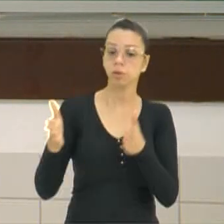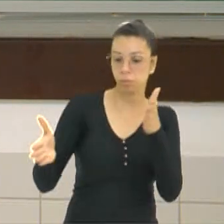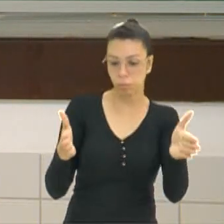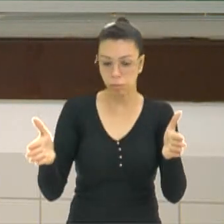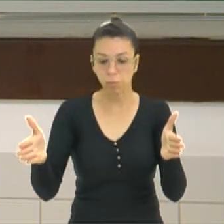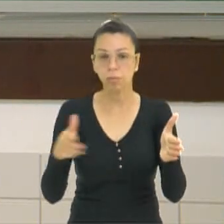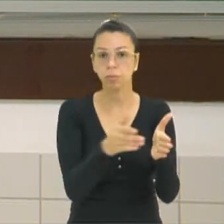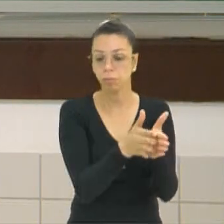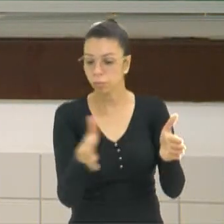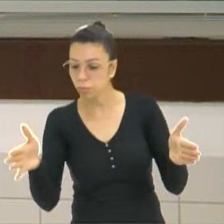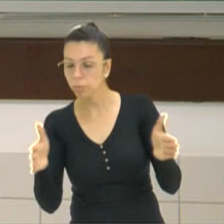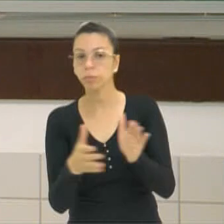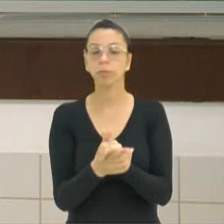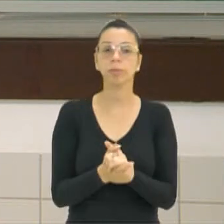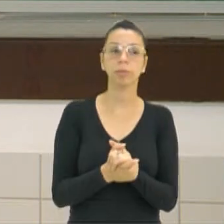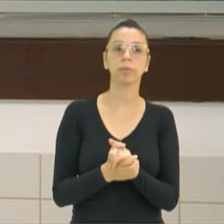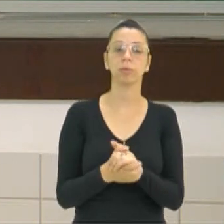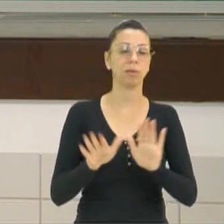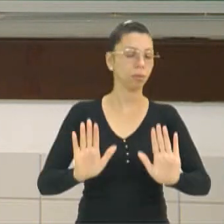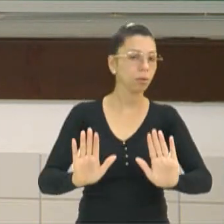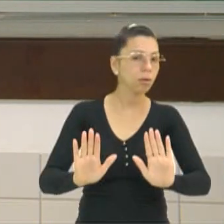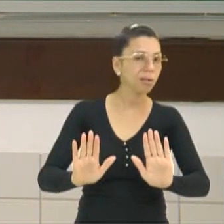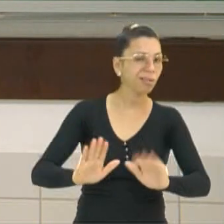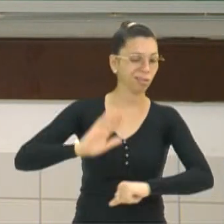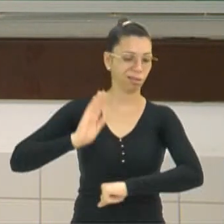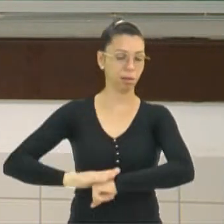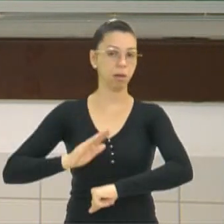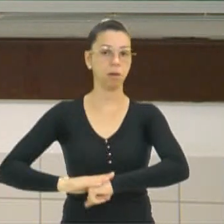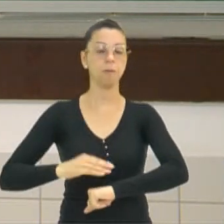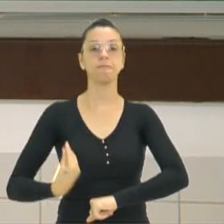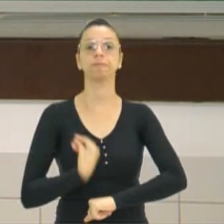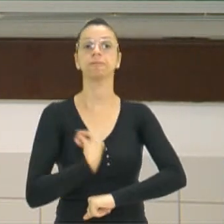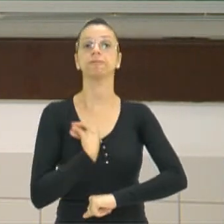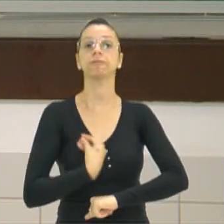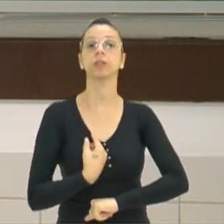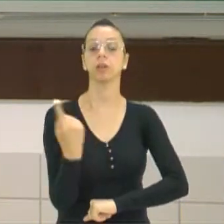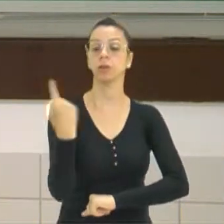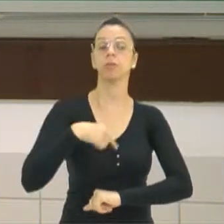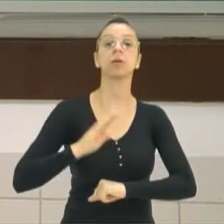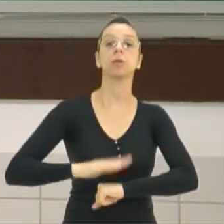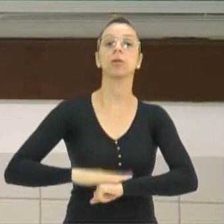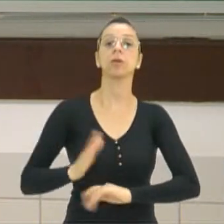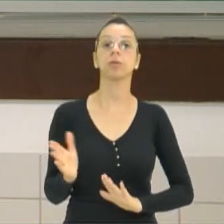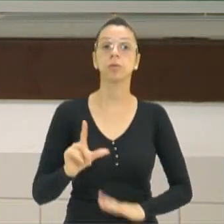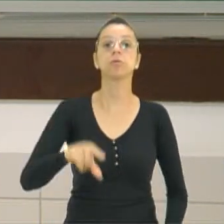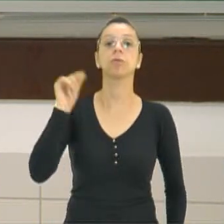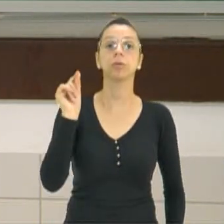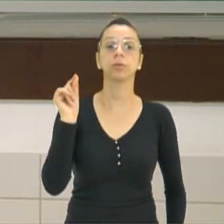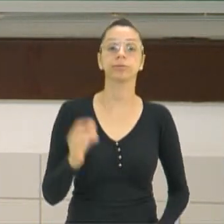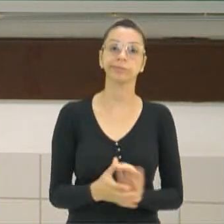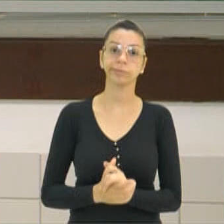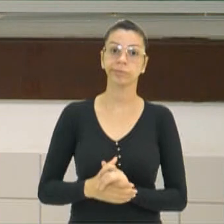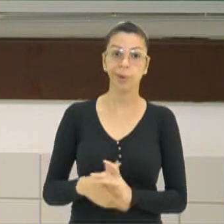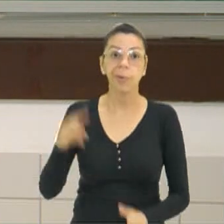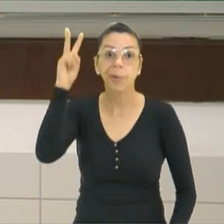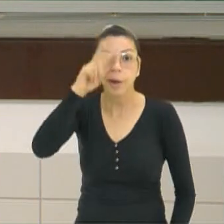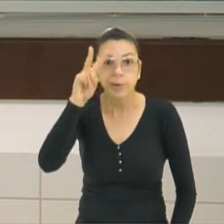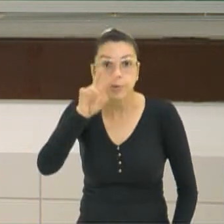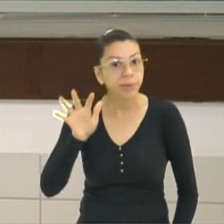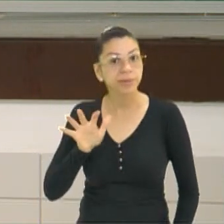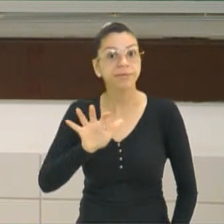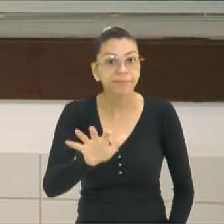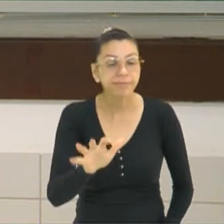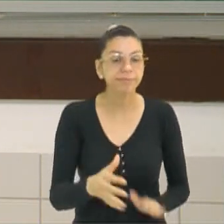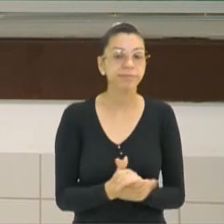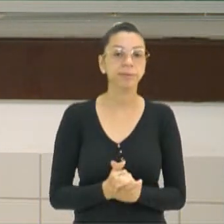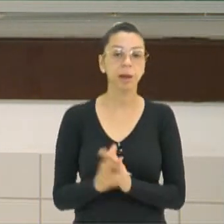que Jane Eyre, ela começa tipo, não, peraí, quem manda na minha vida sou eu. Tá, gente? E a história é justamente desse jeito, ela